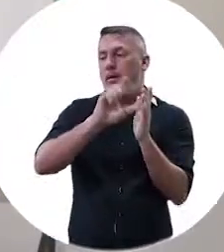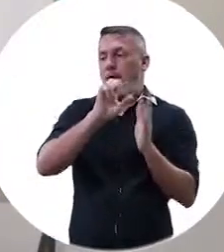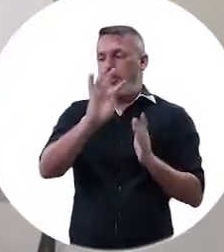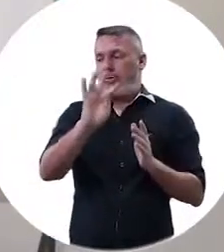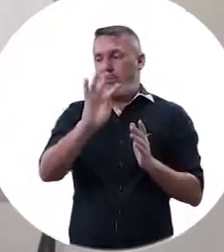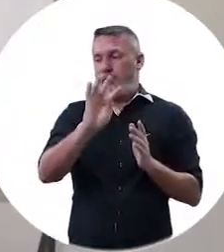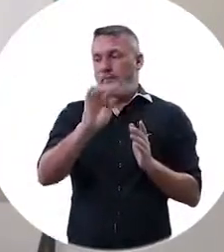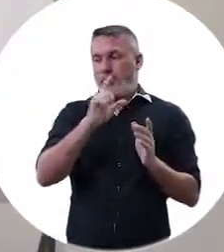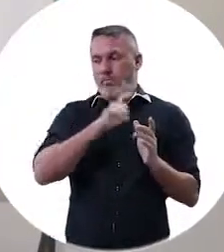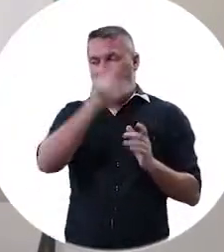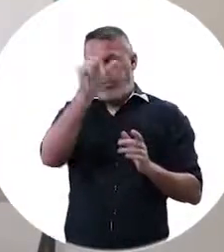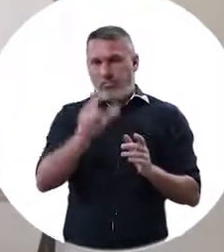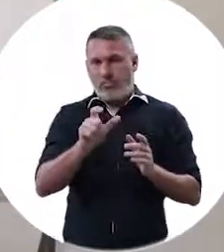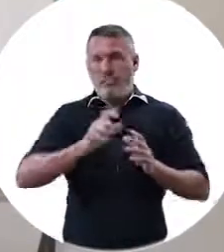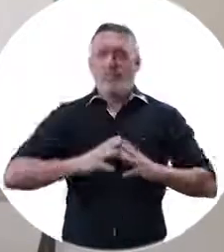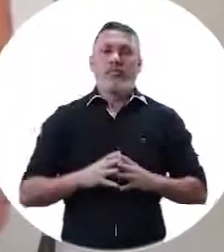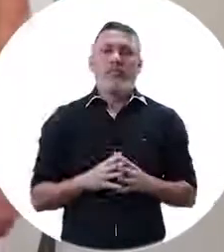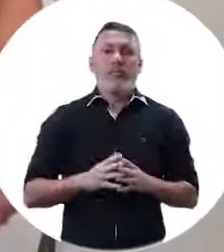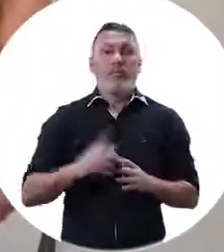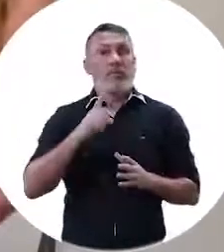o et.